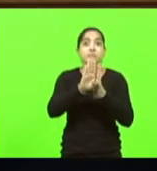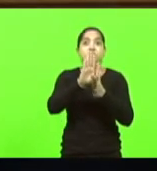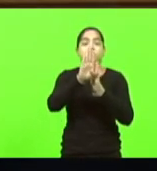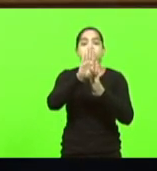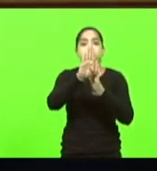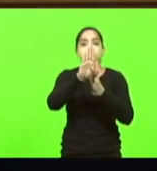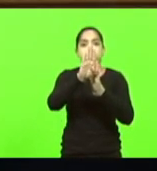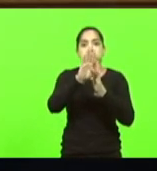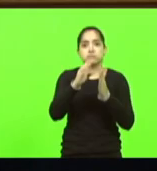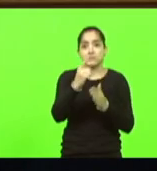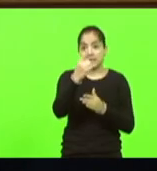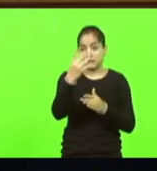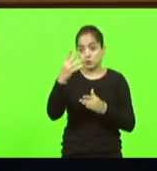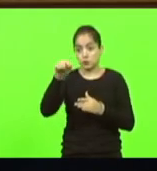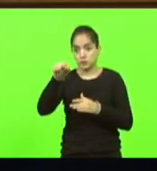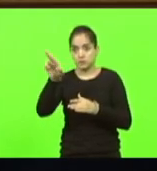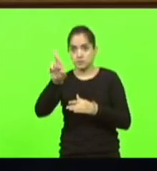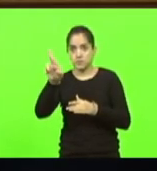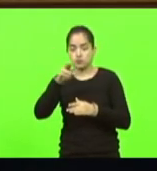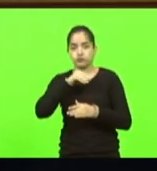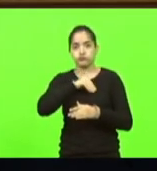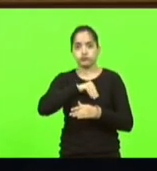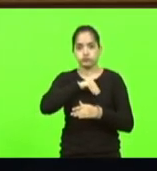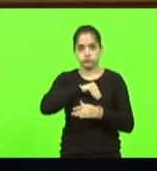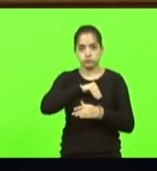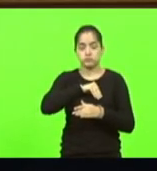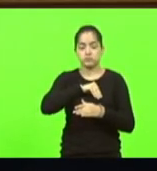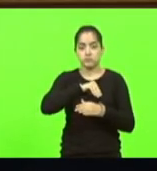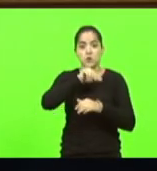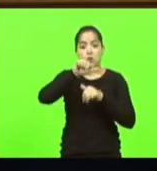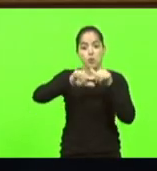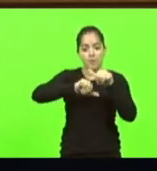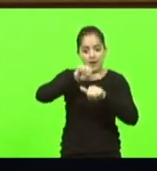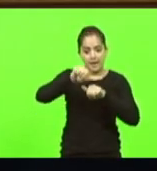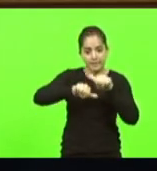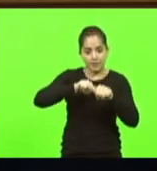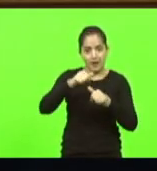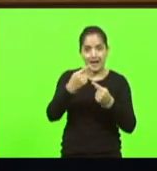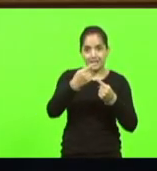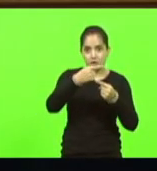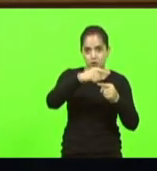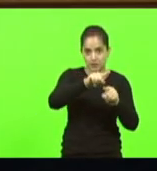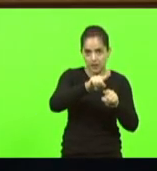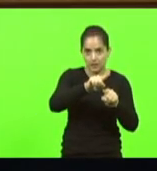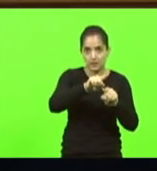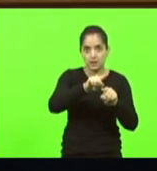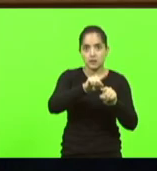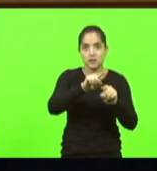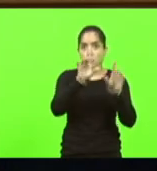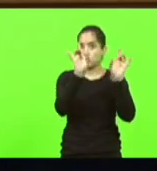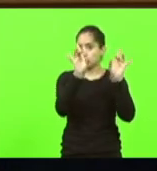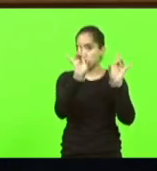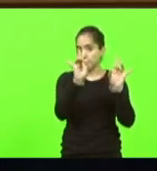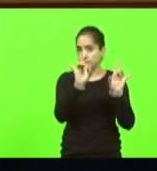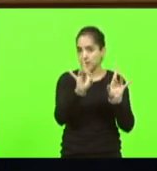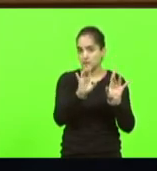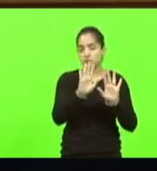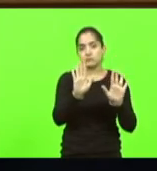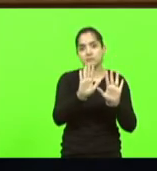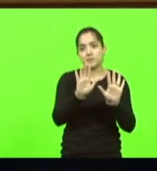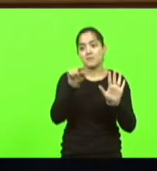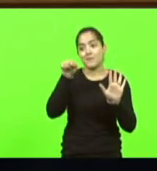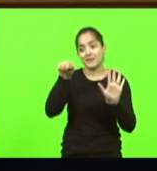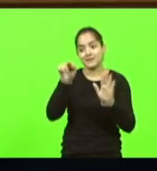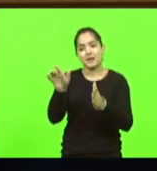salário uma reforma e ataca não os privilegiados mas atacam mais